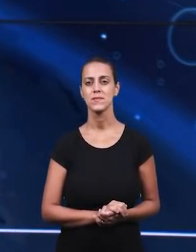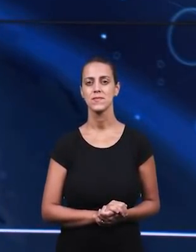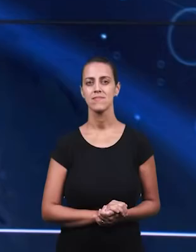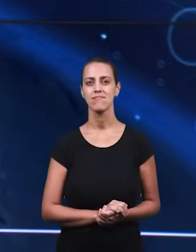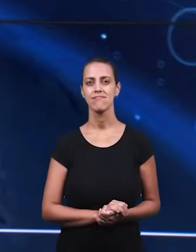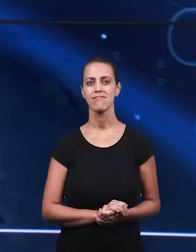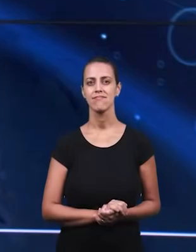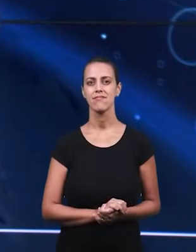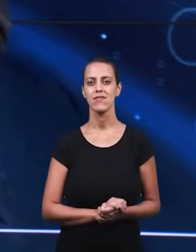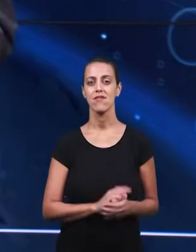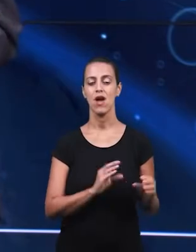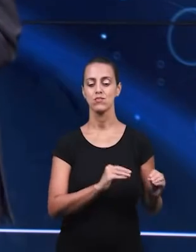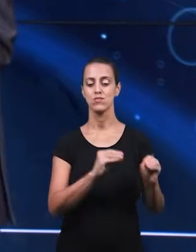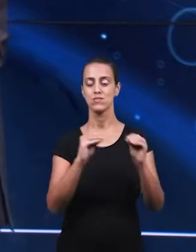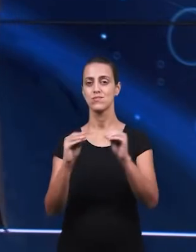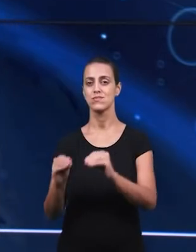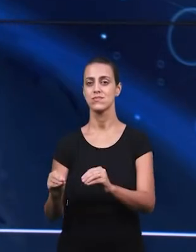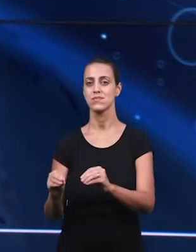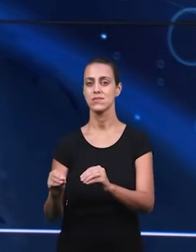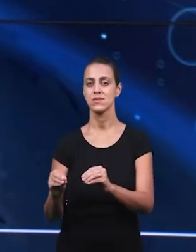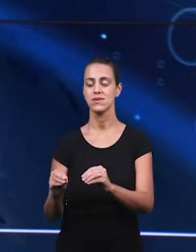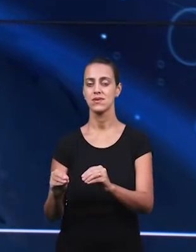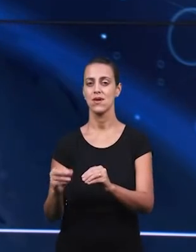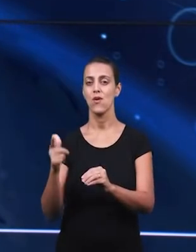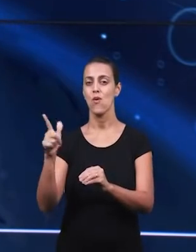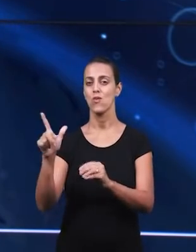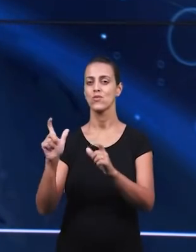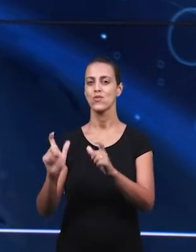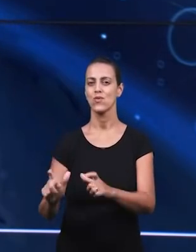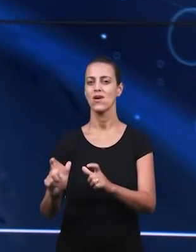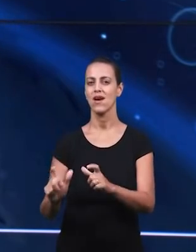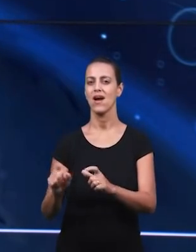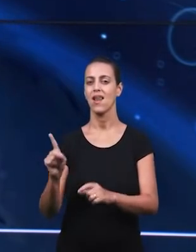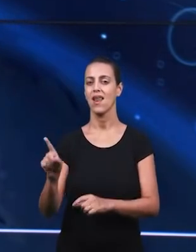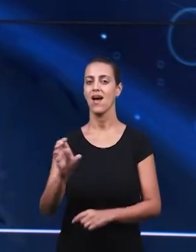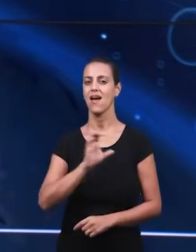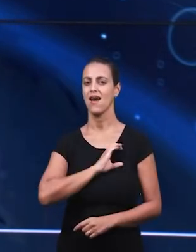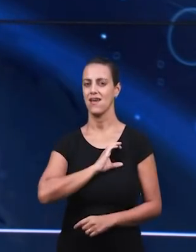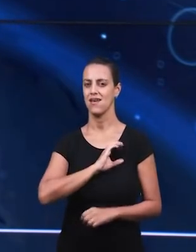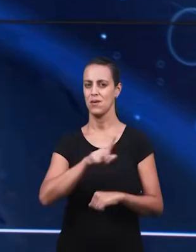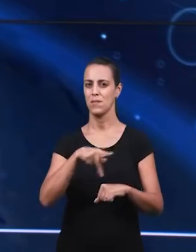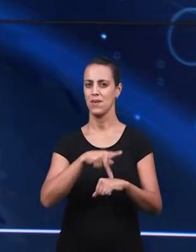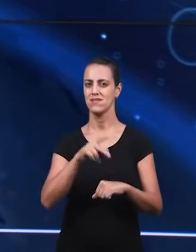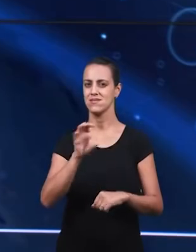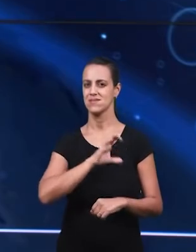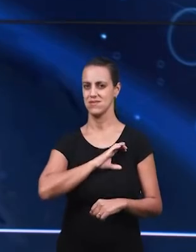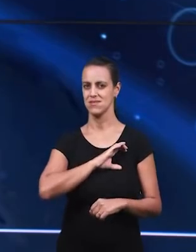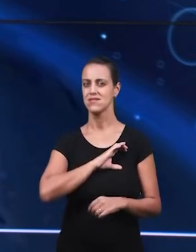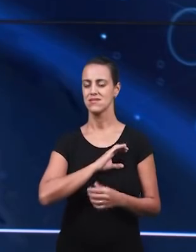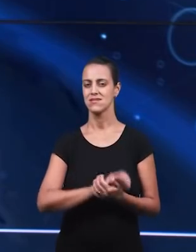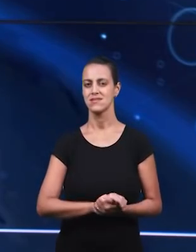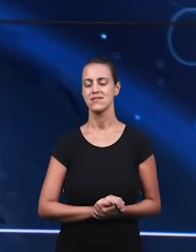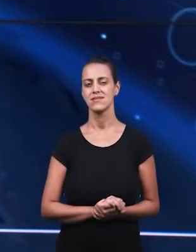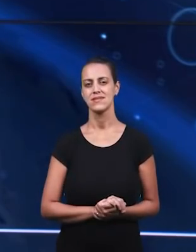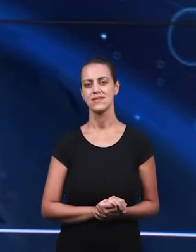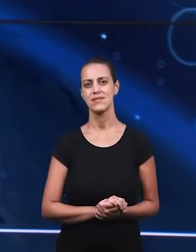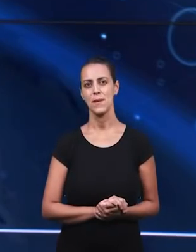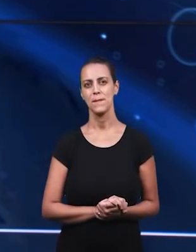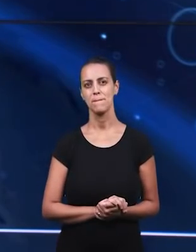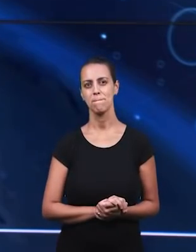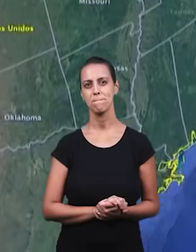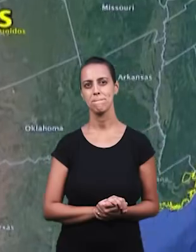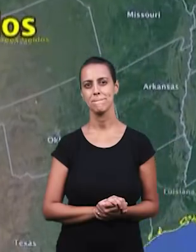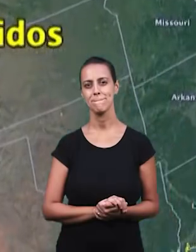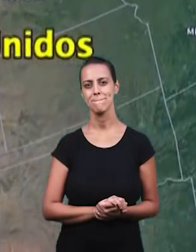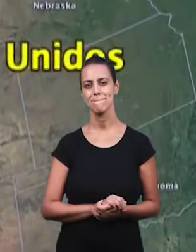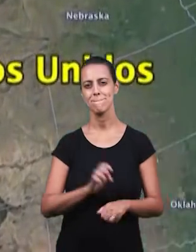agora do sul do México e vamos nos dirigir agora para o Canadá, na região oeste do Canadá, lá no